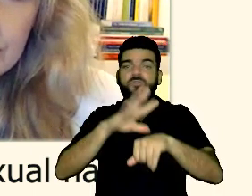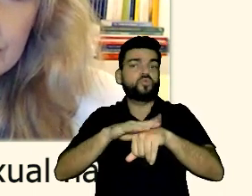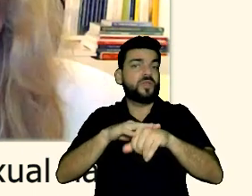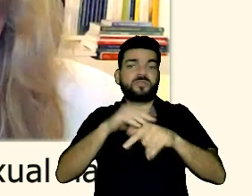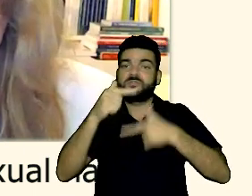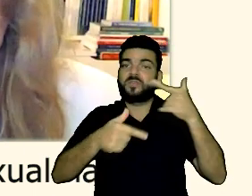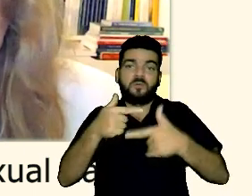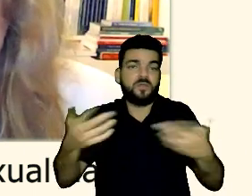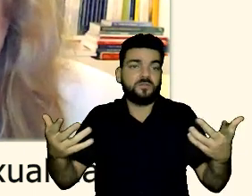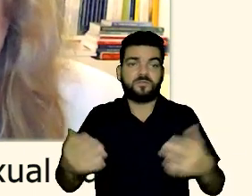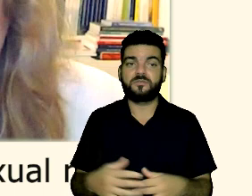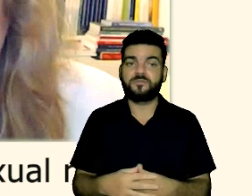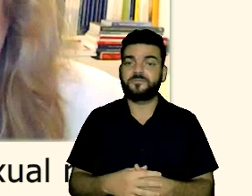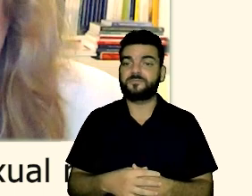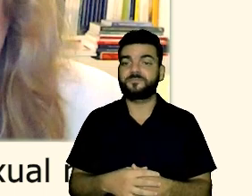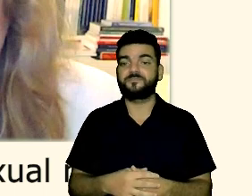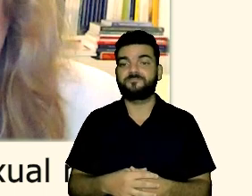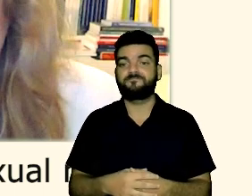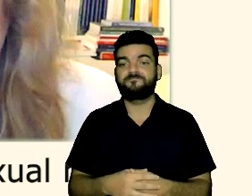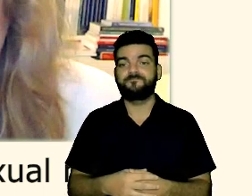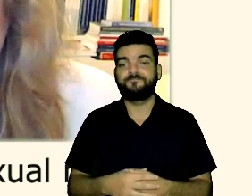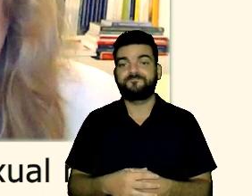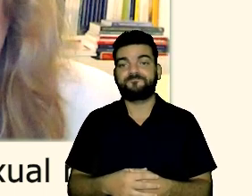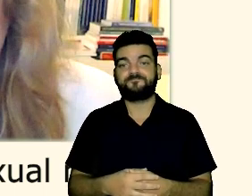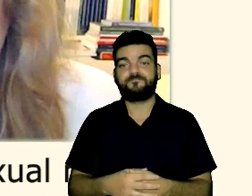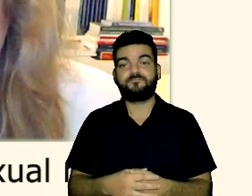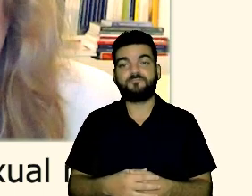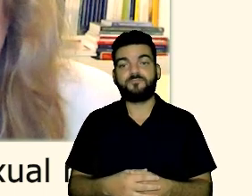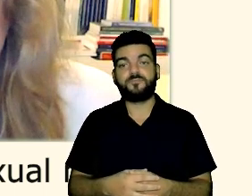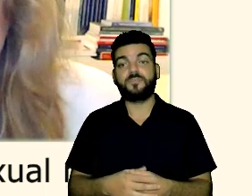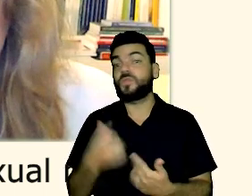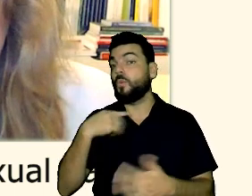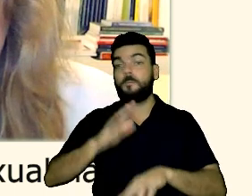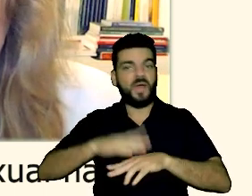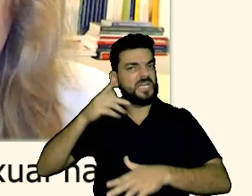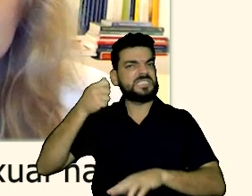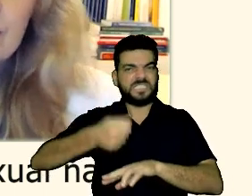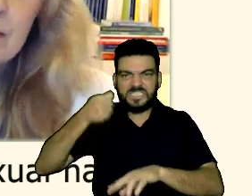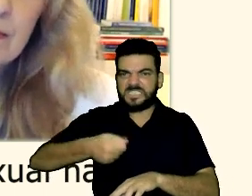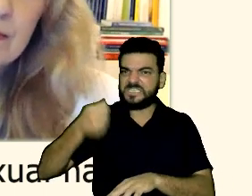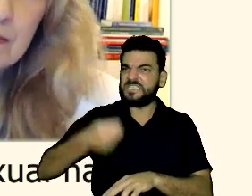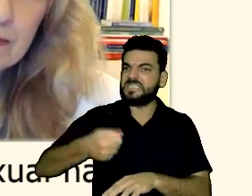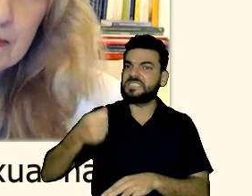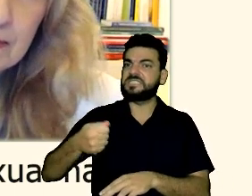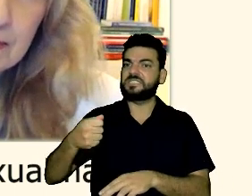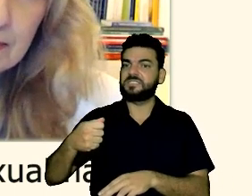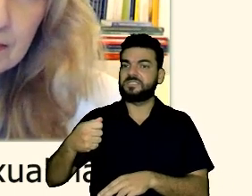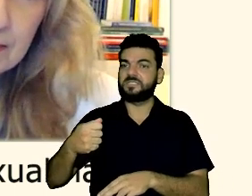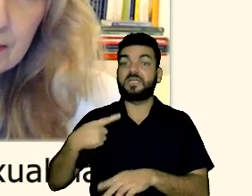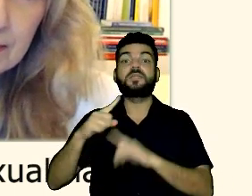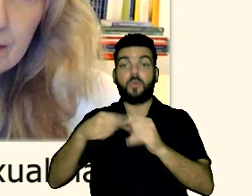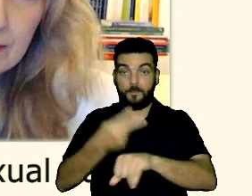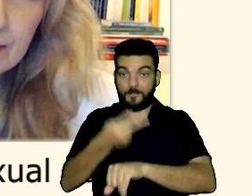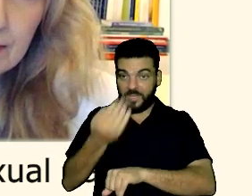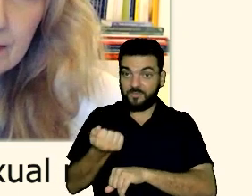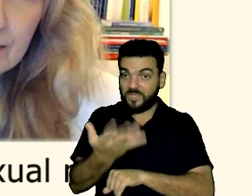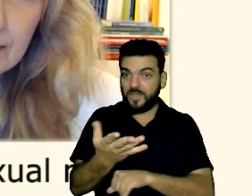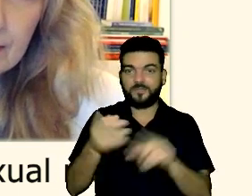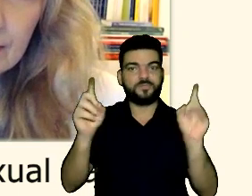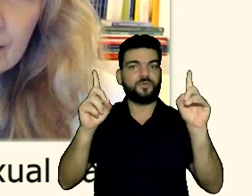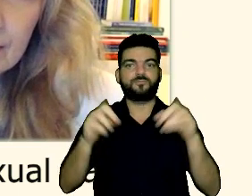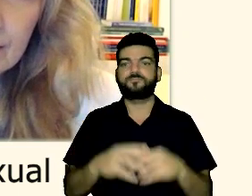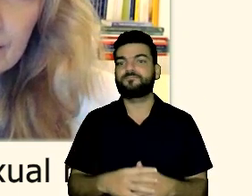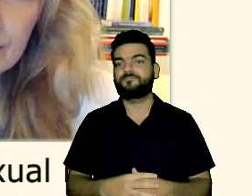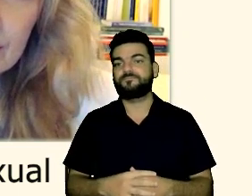uma doença do trabalho, digamos assim. Tá? Então, a gente vai aumentando a carga de trabalho,